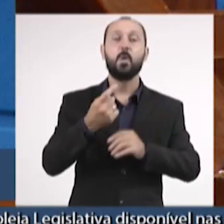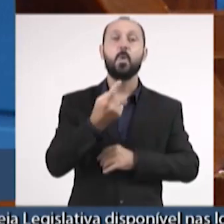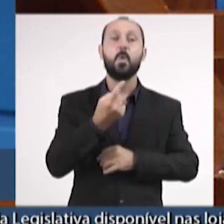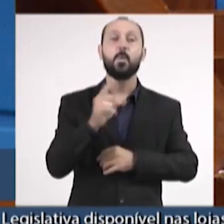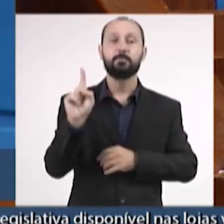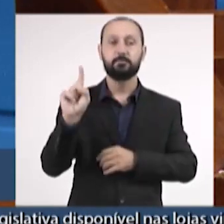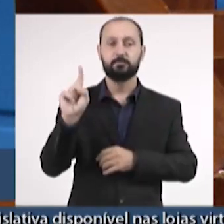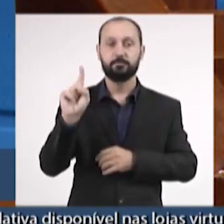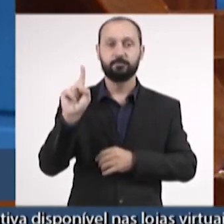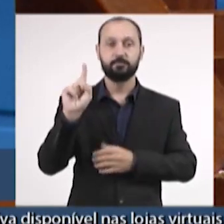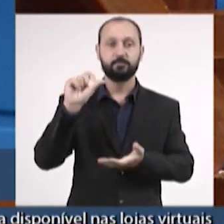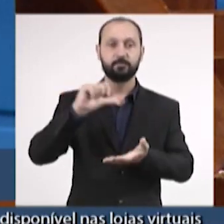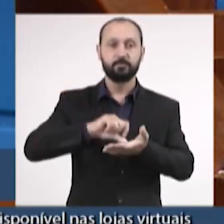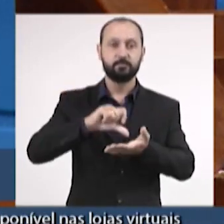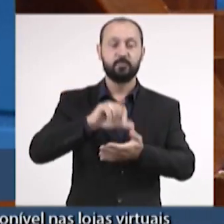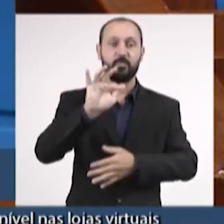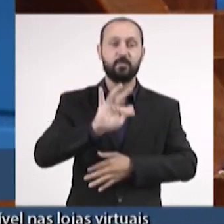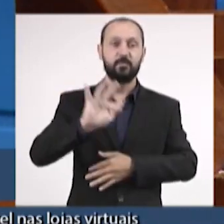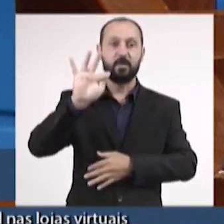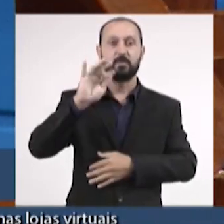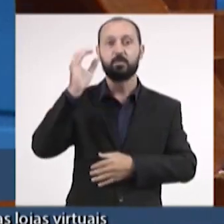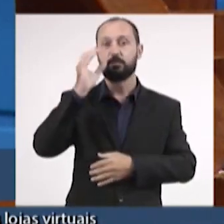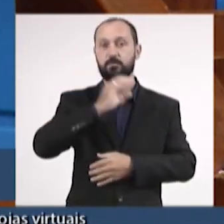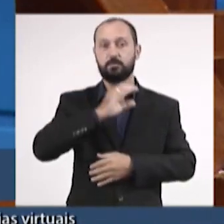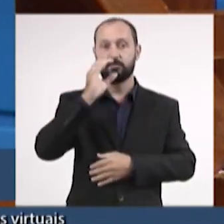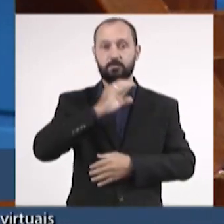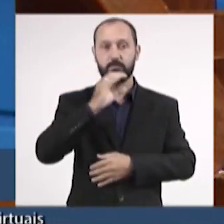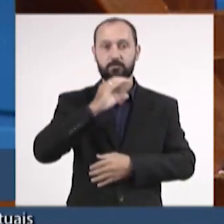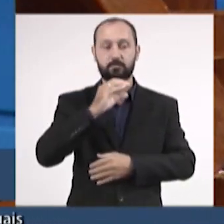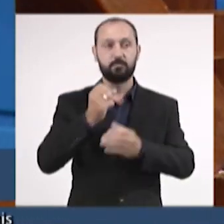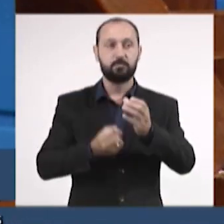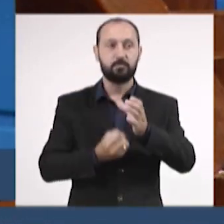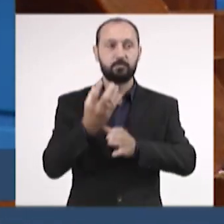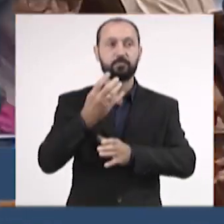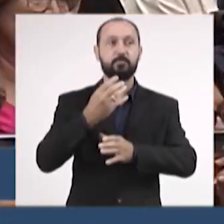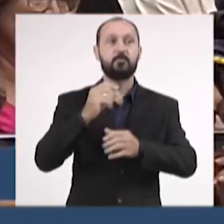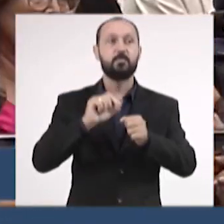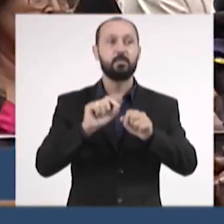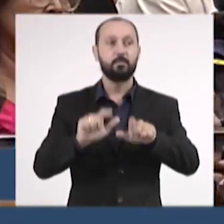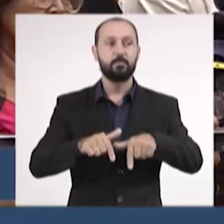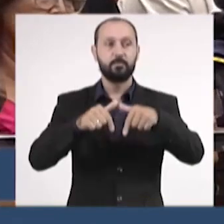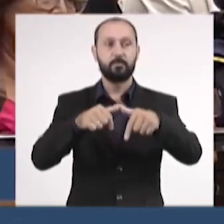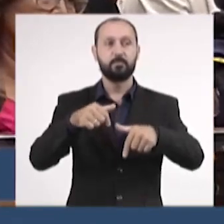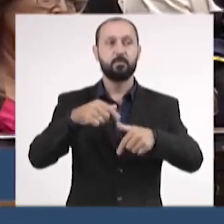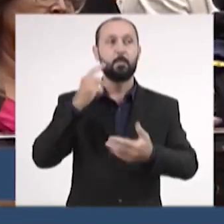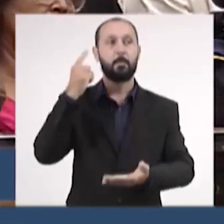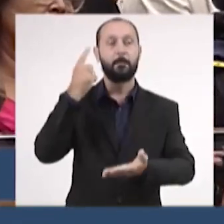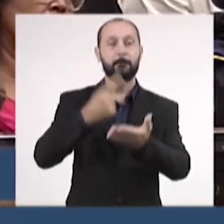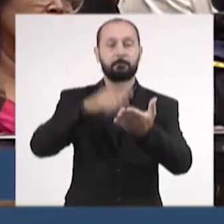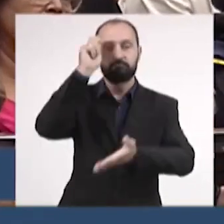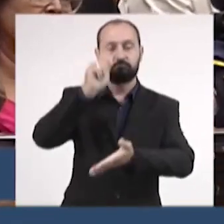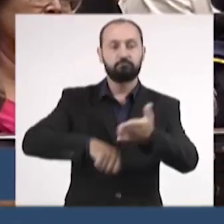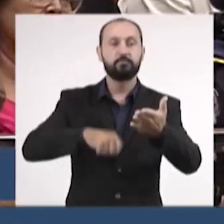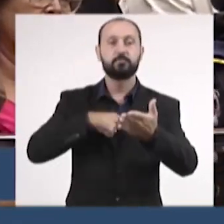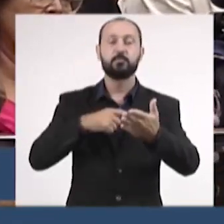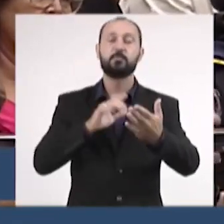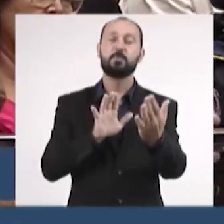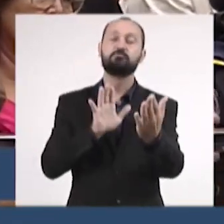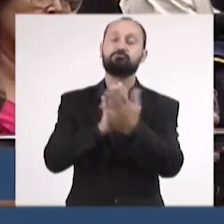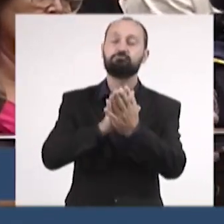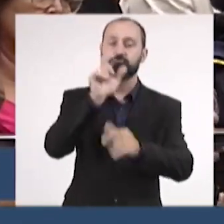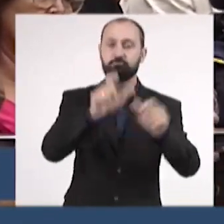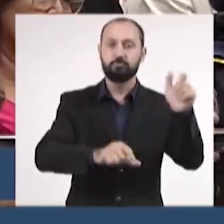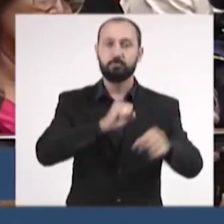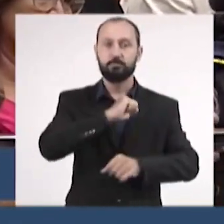das unidades federativas prioritárias para a implementação de ações do Pacto Nacional de Enfrentamento ao